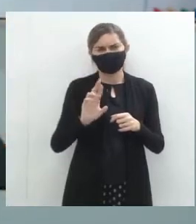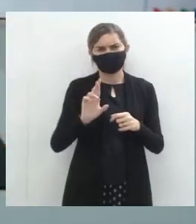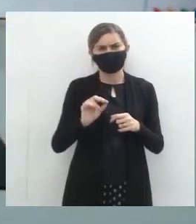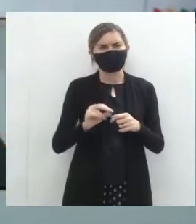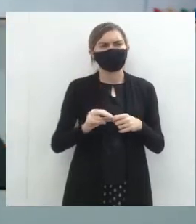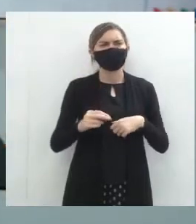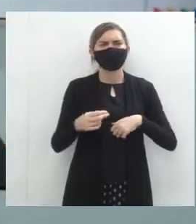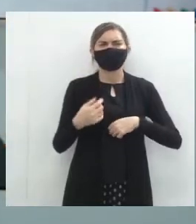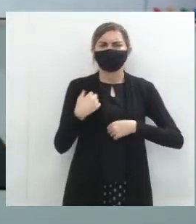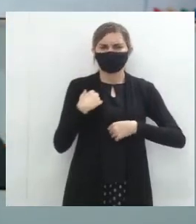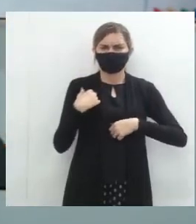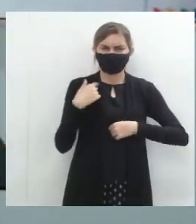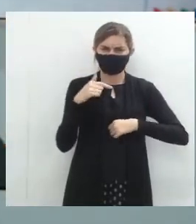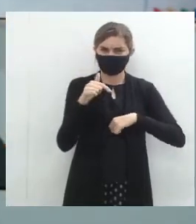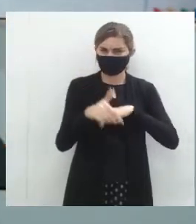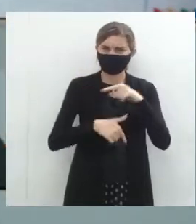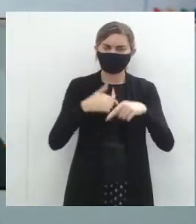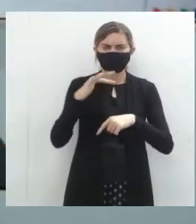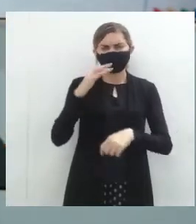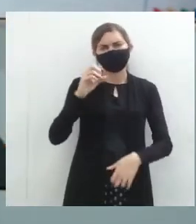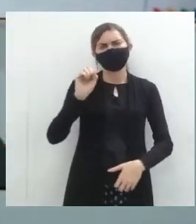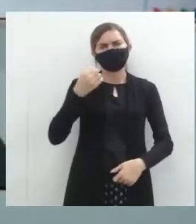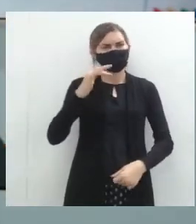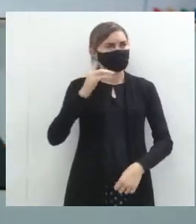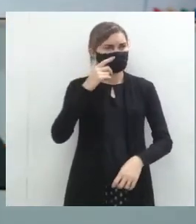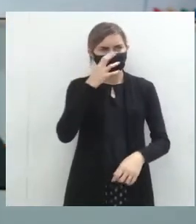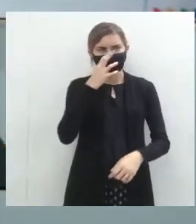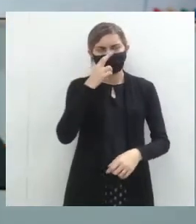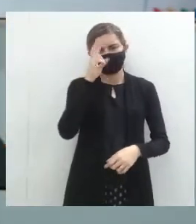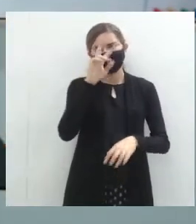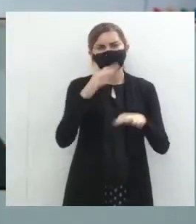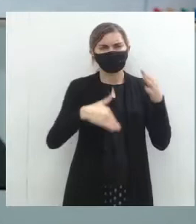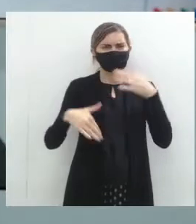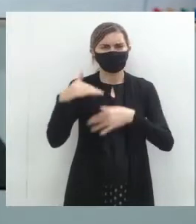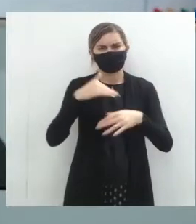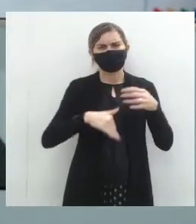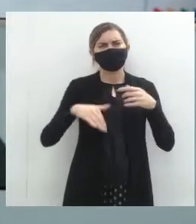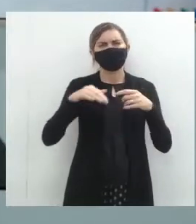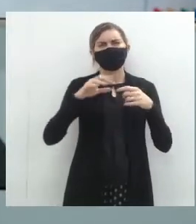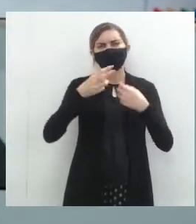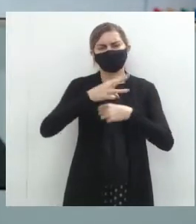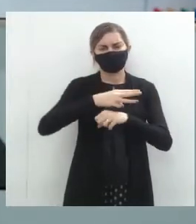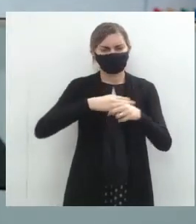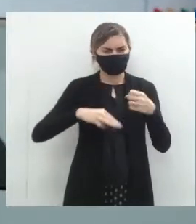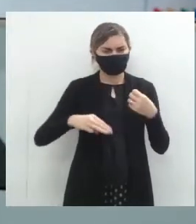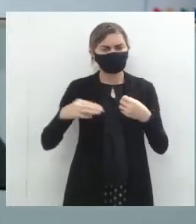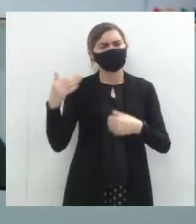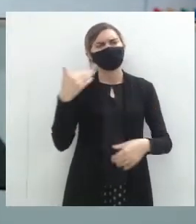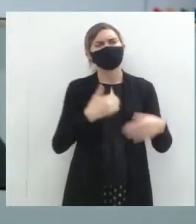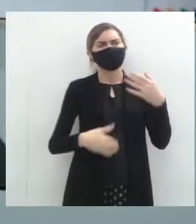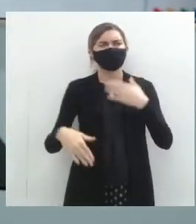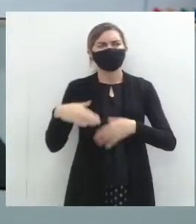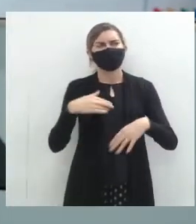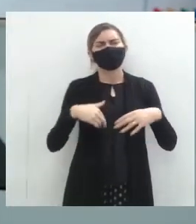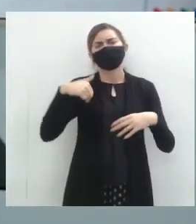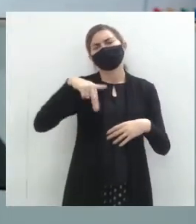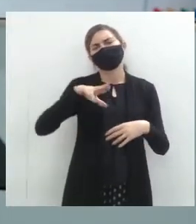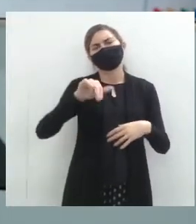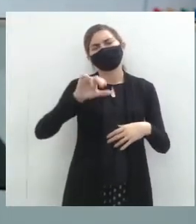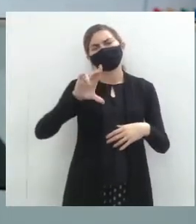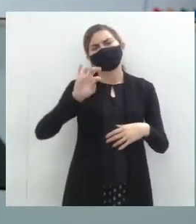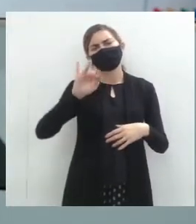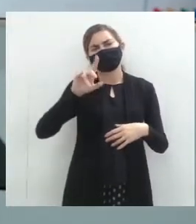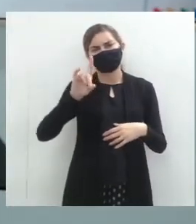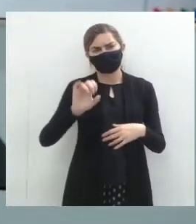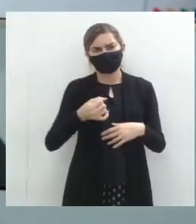Olha, trabalhou com fósforo, não esquece, tá? Participa da formação das membranas, participa da formação dos nucleotídeos e participa da